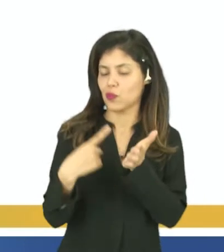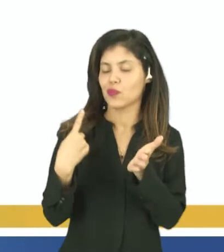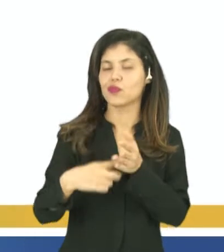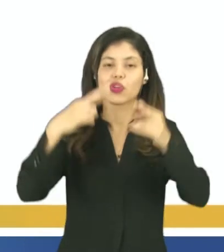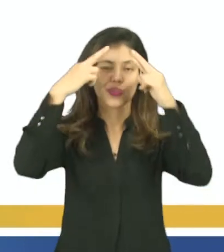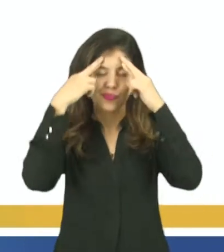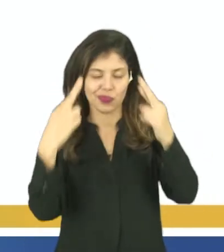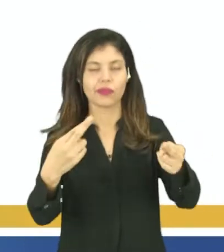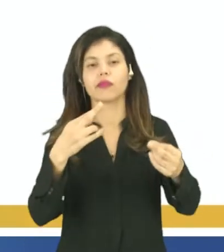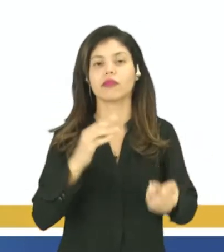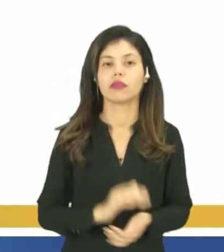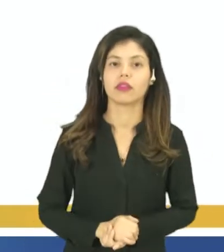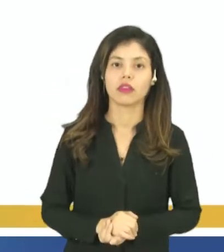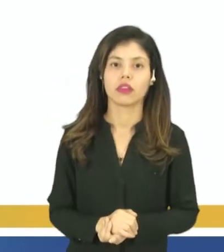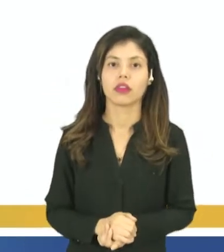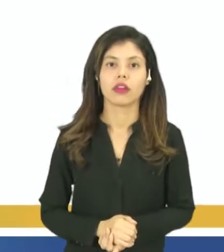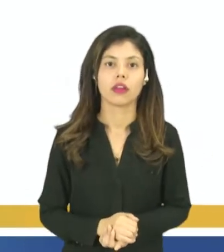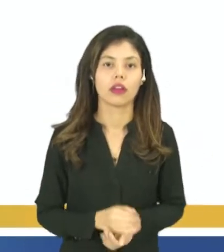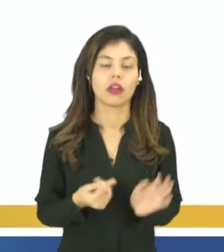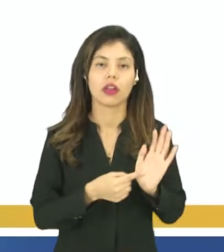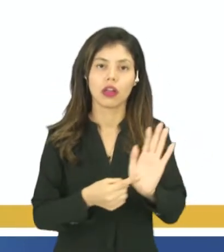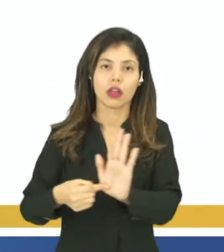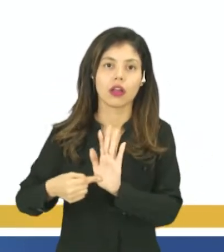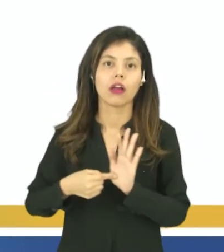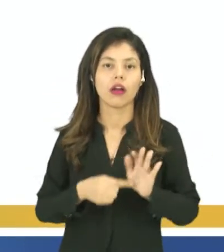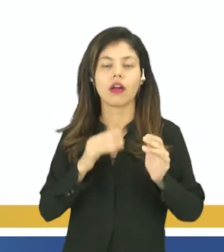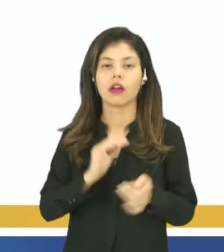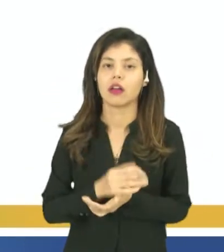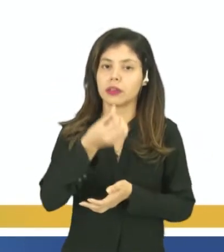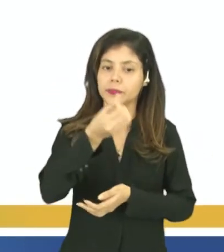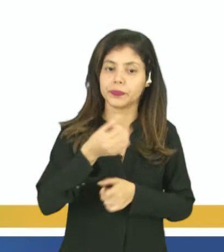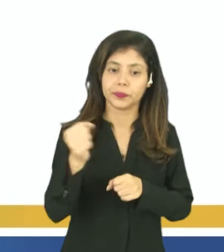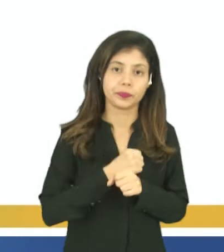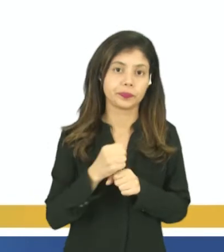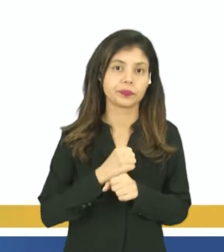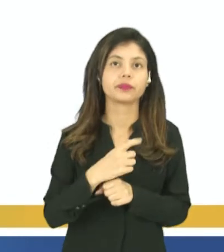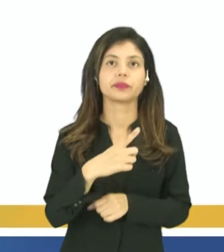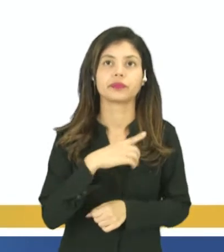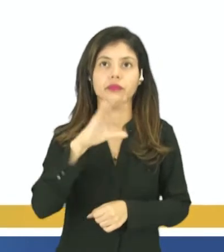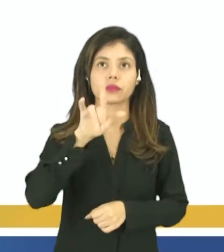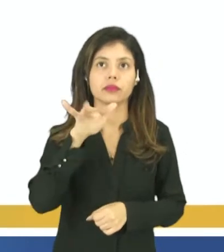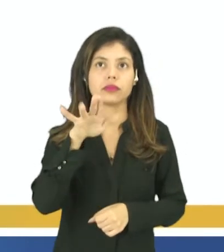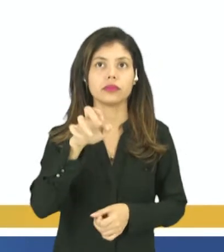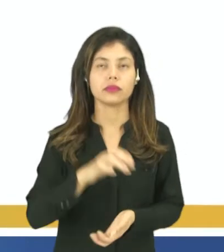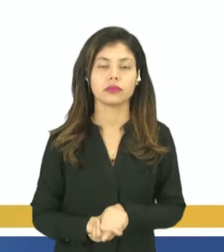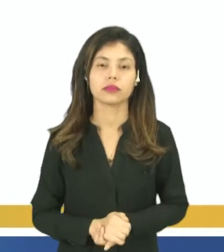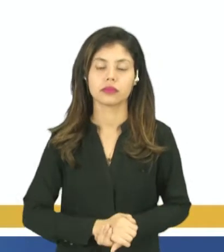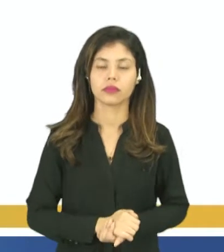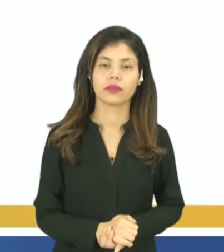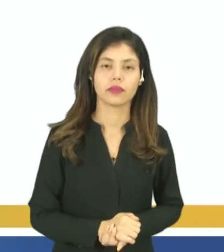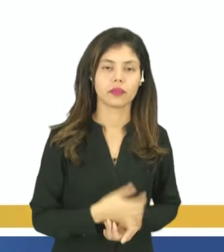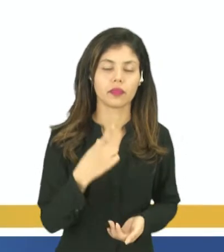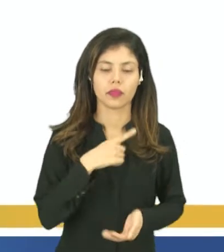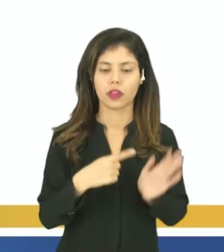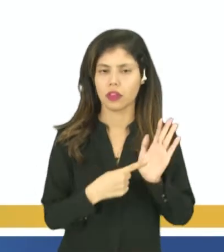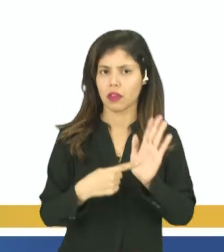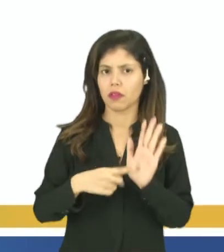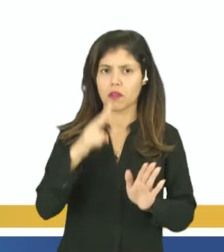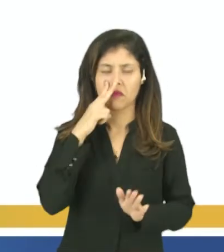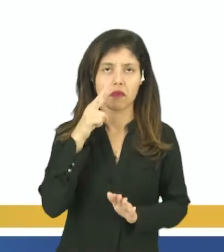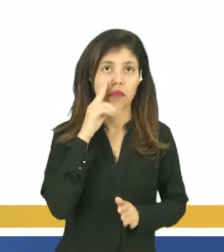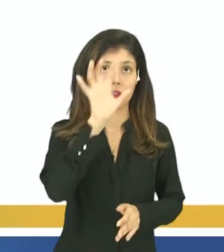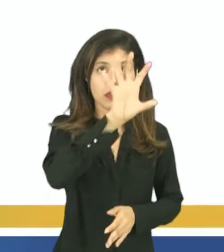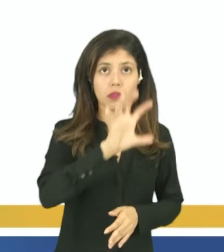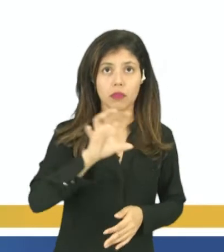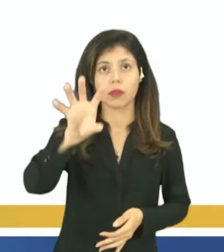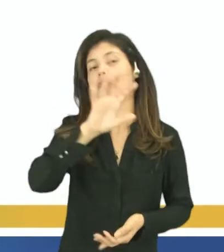respeitar a decisão, que coloca um fim a 6 anos de litígio. Então essa é uma situação, conforme você pode verificar no